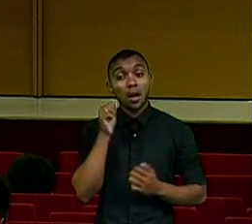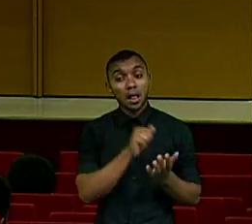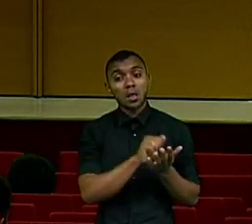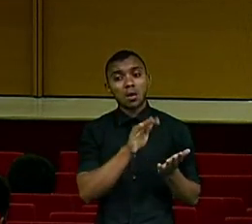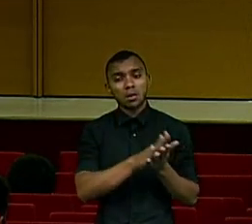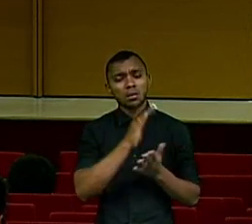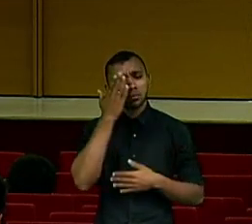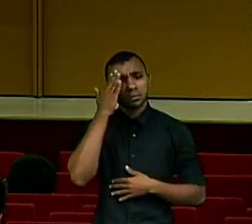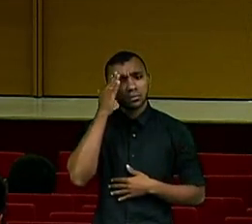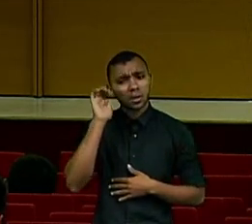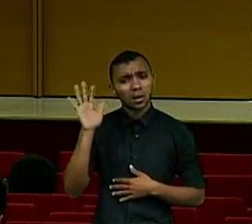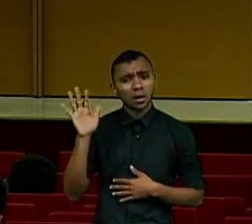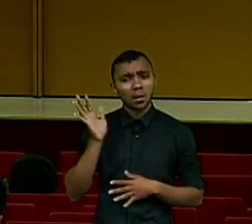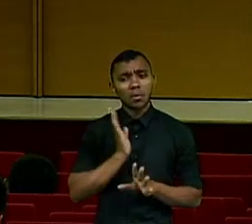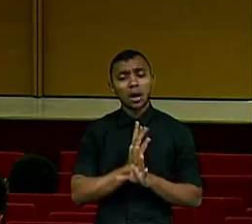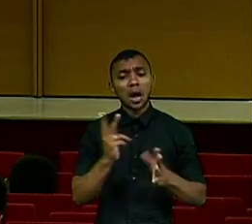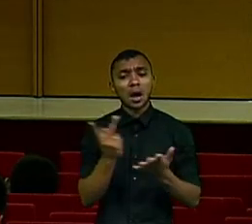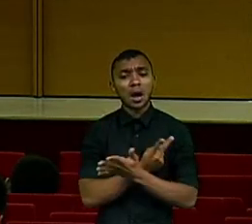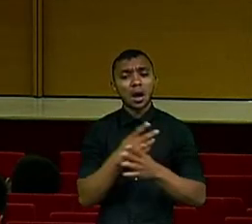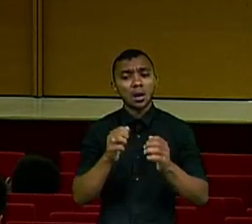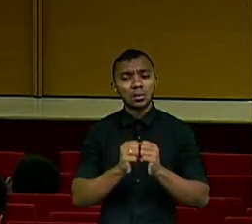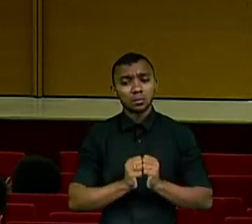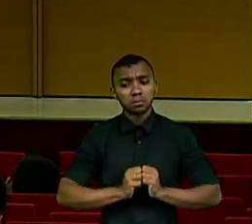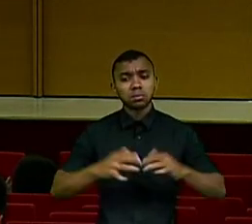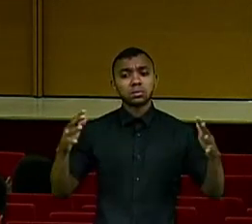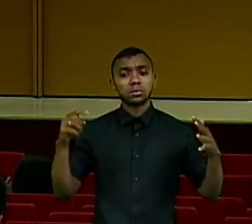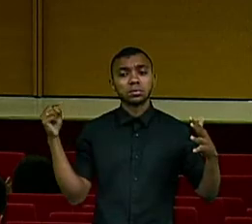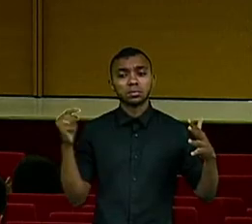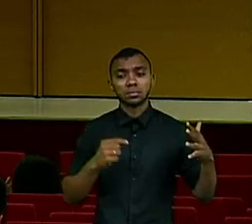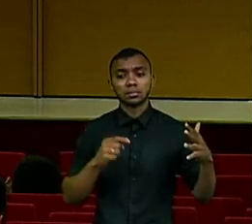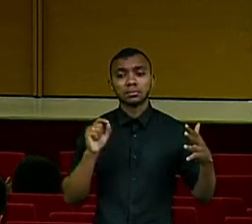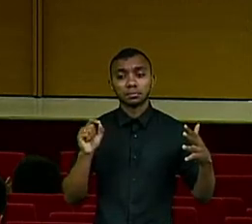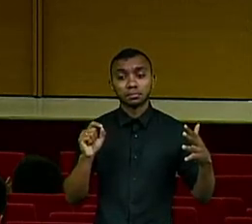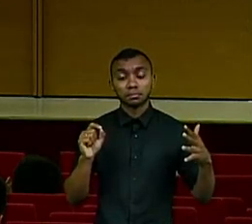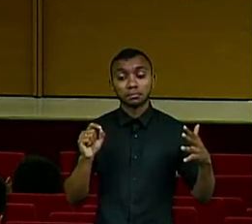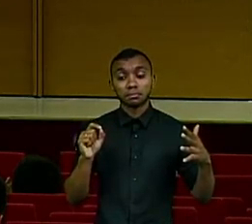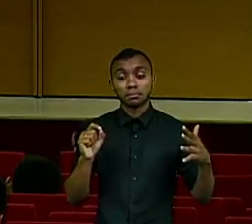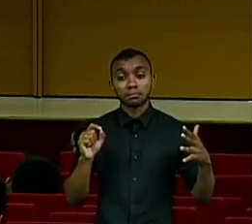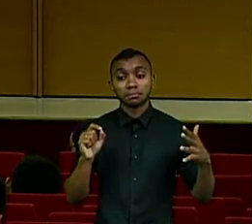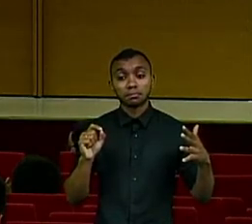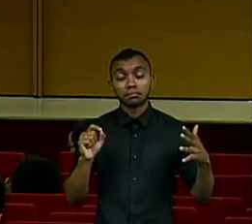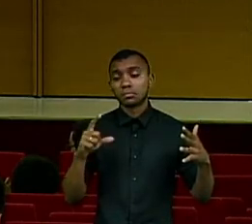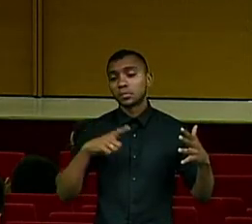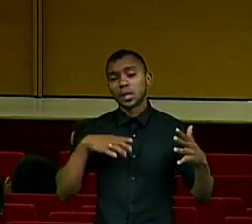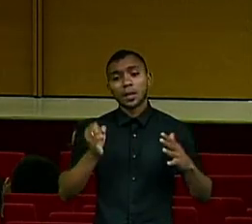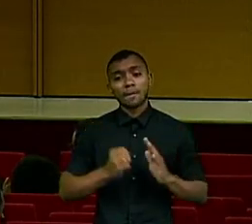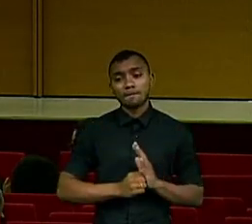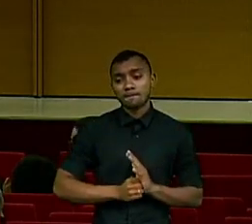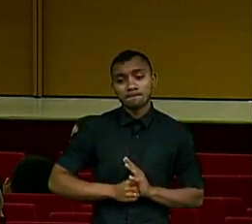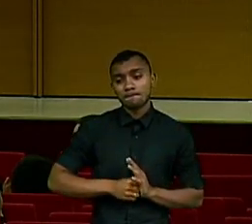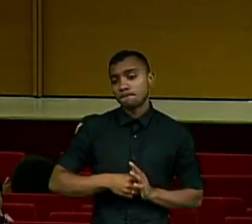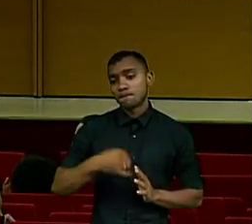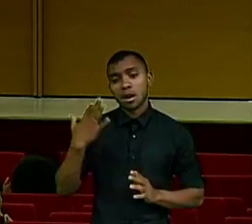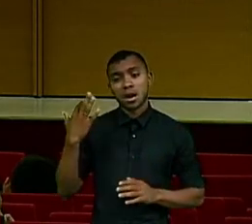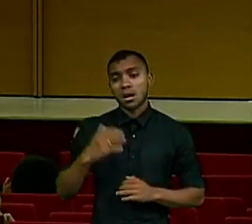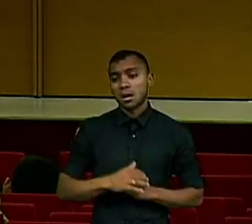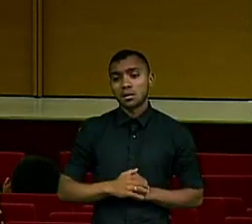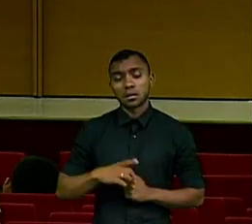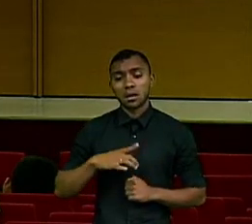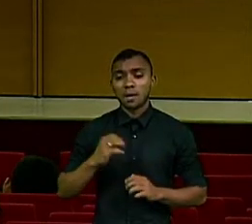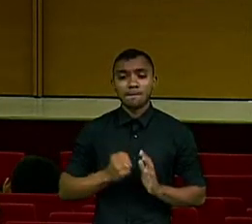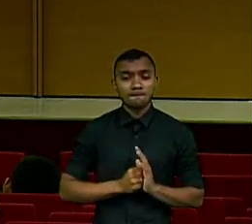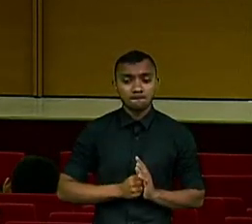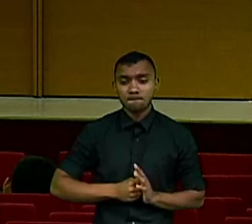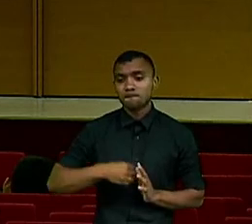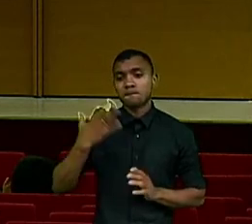não é melhor porque as explosões que ocorrem elas podem ser de várias outras relações né pode acontecer